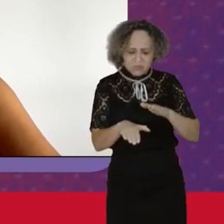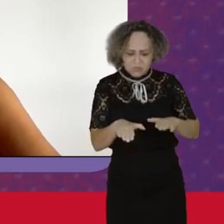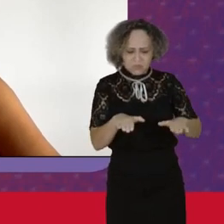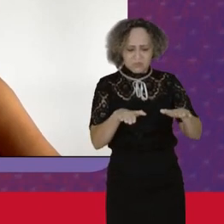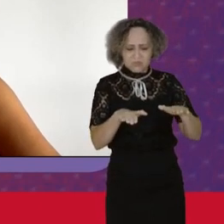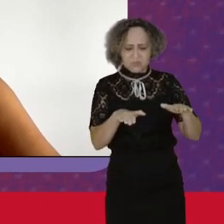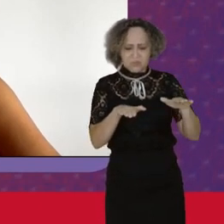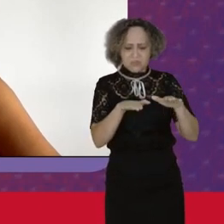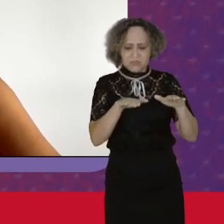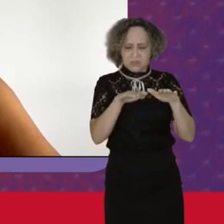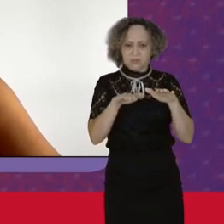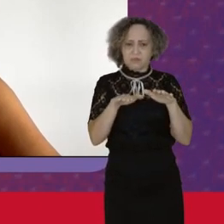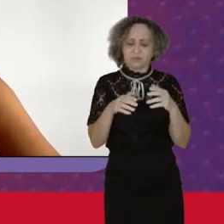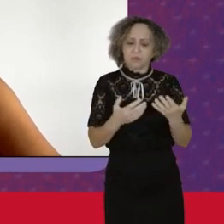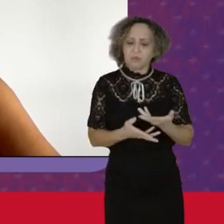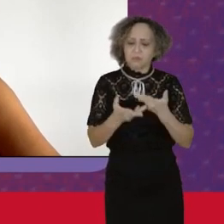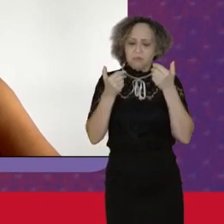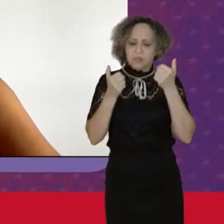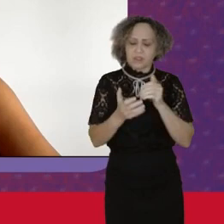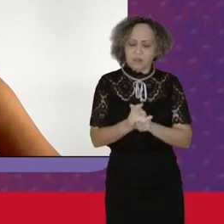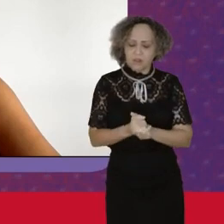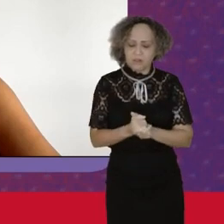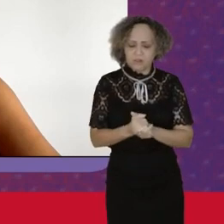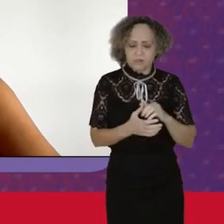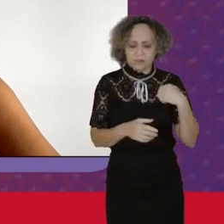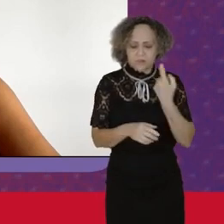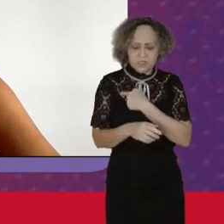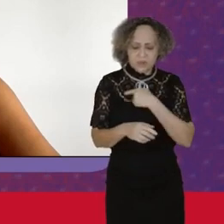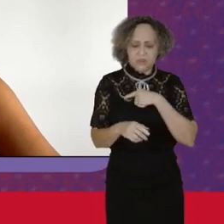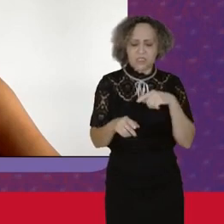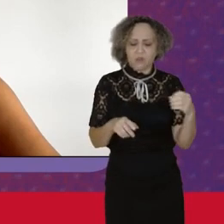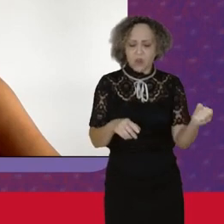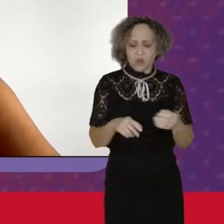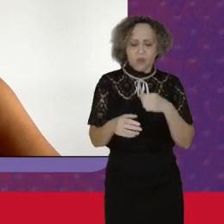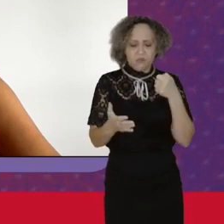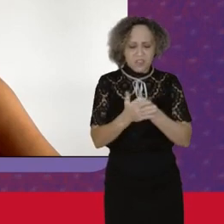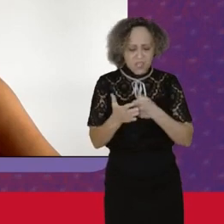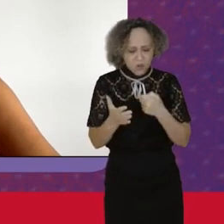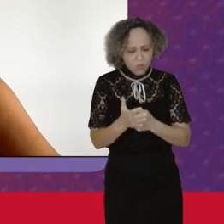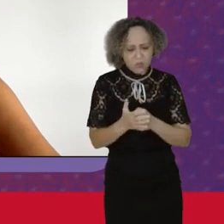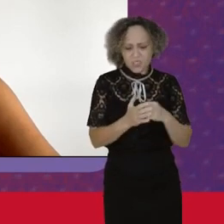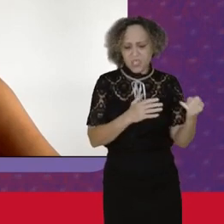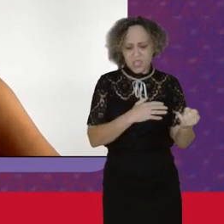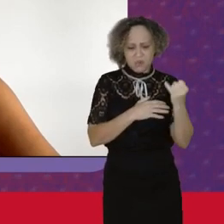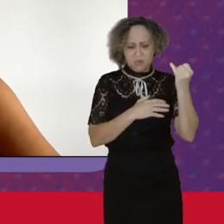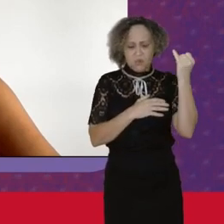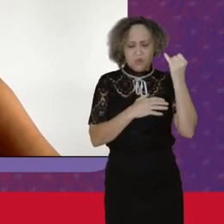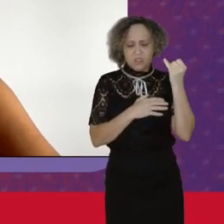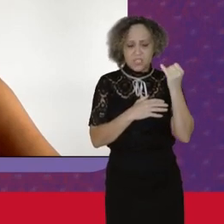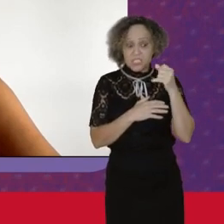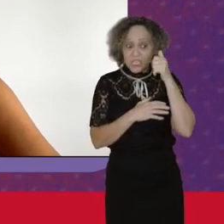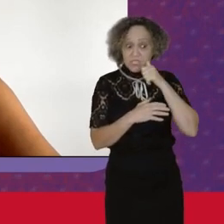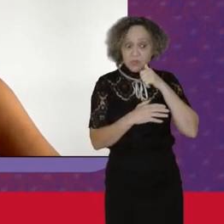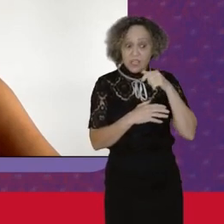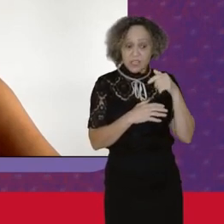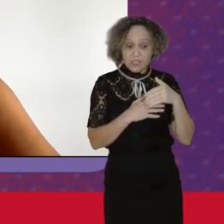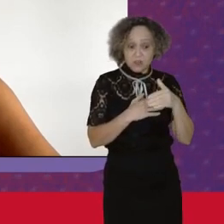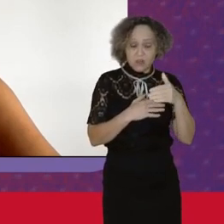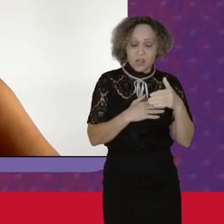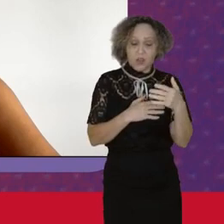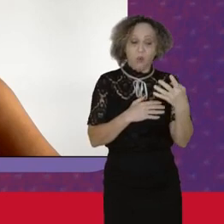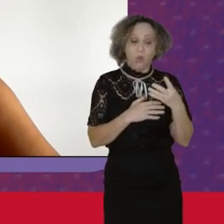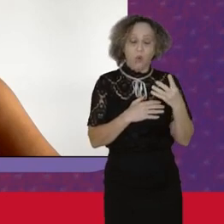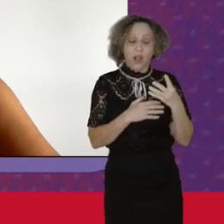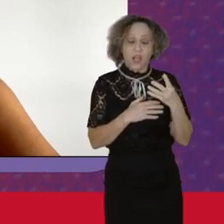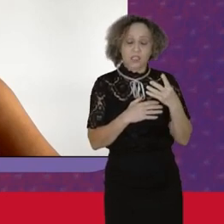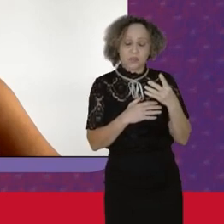de novembro, né, que foi fundamental. A gente vai ter uma nova luta fundamental agora, protagonizada pelas mulheres, no dia 4 de dezembro. Eu